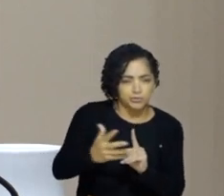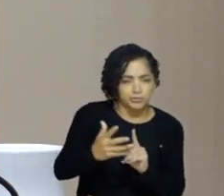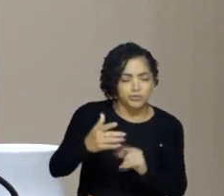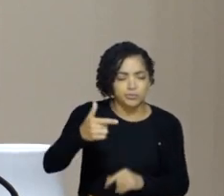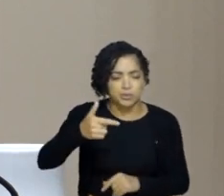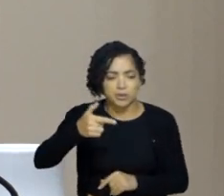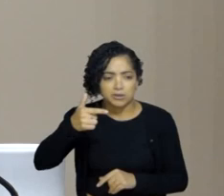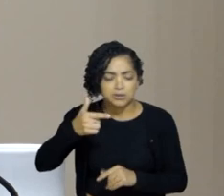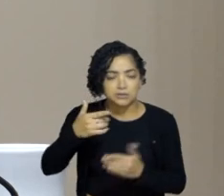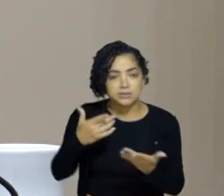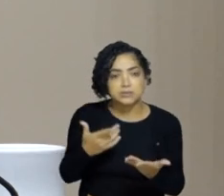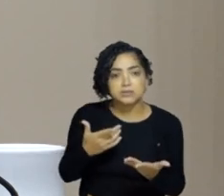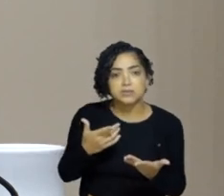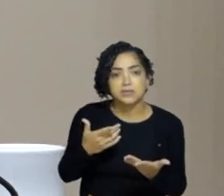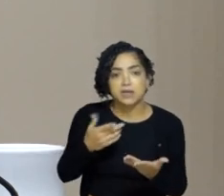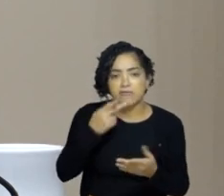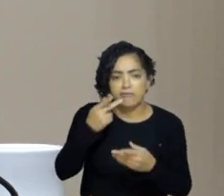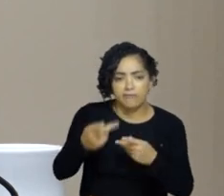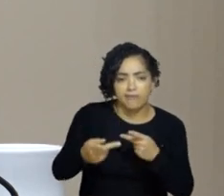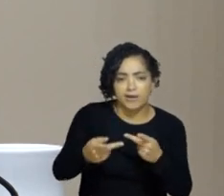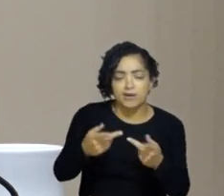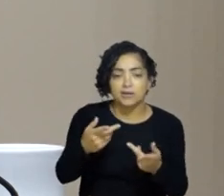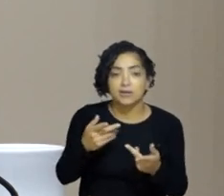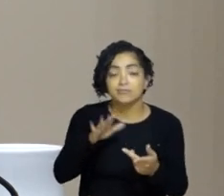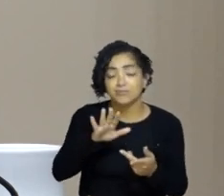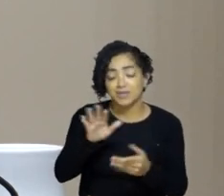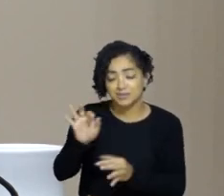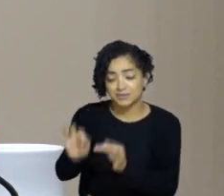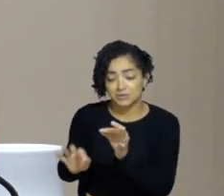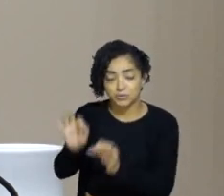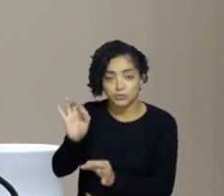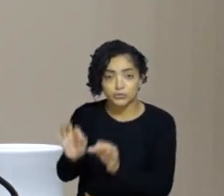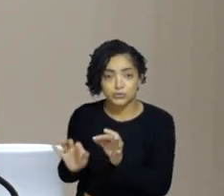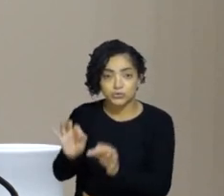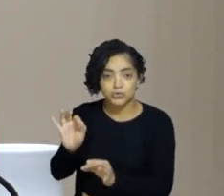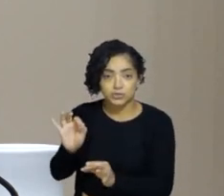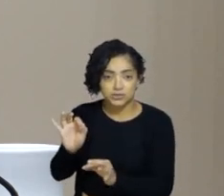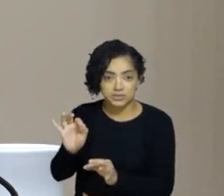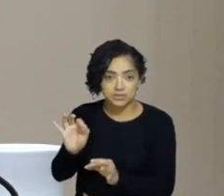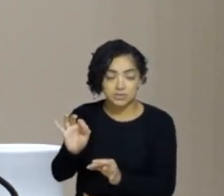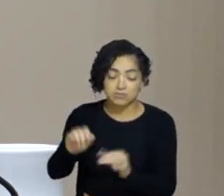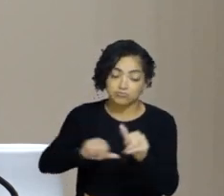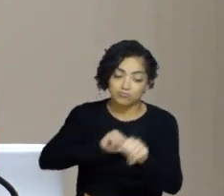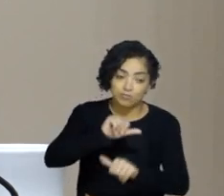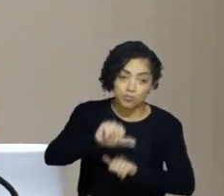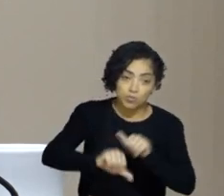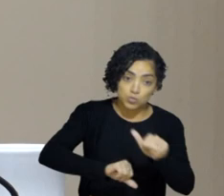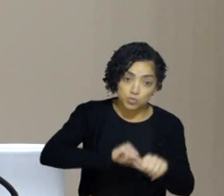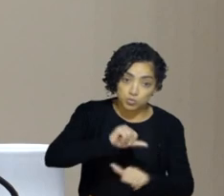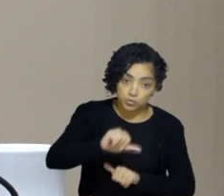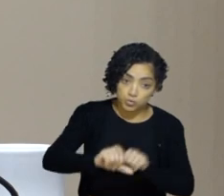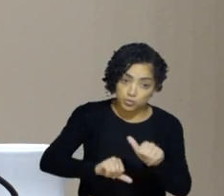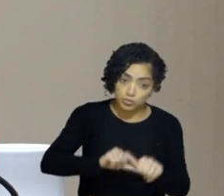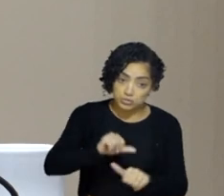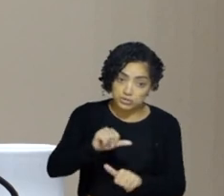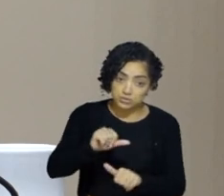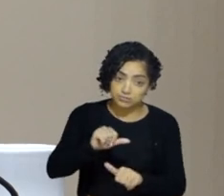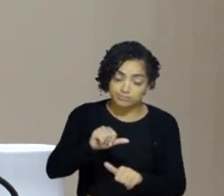policial. Então, a justiça ou muda os seus